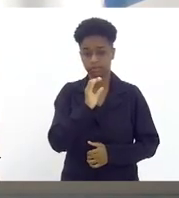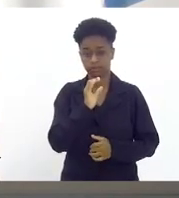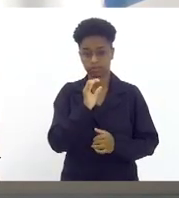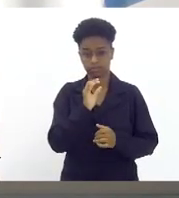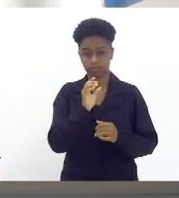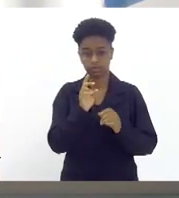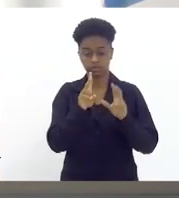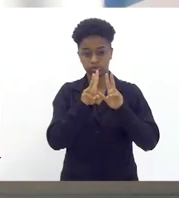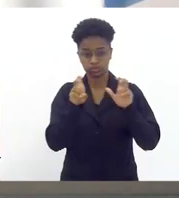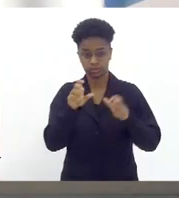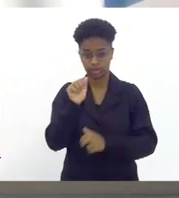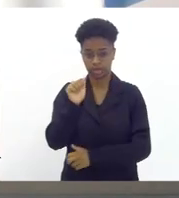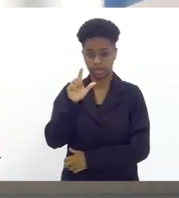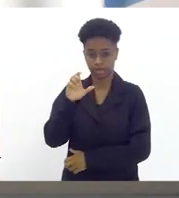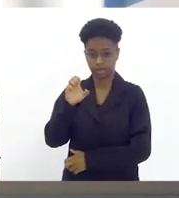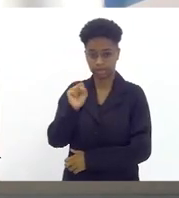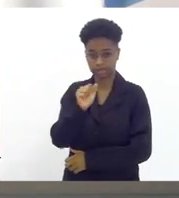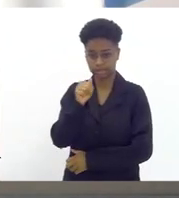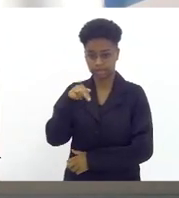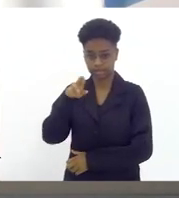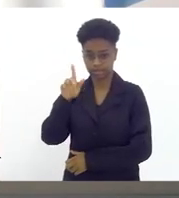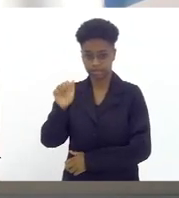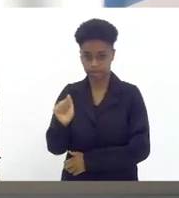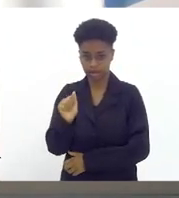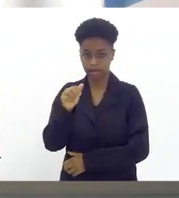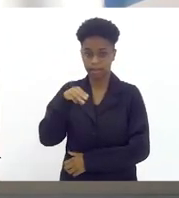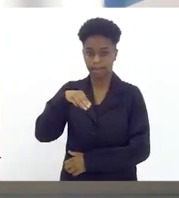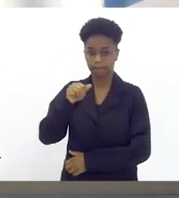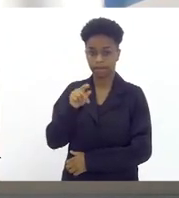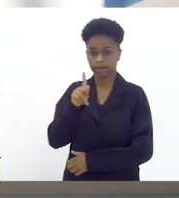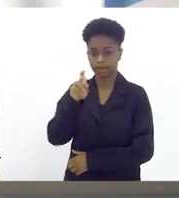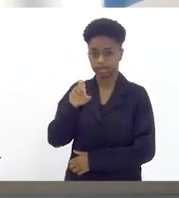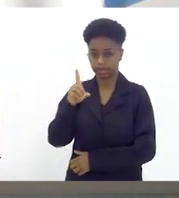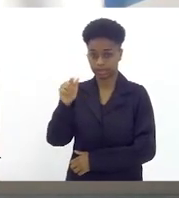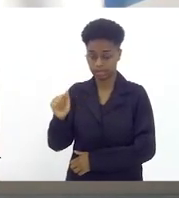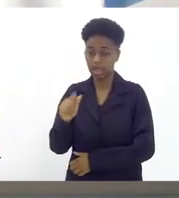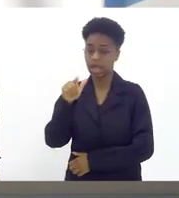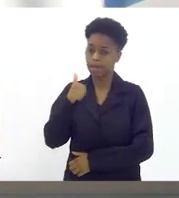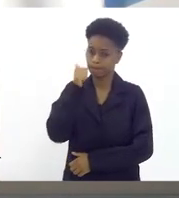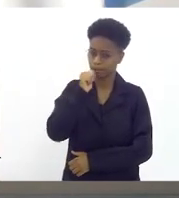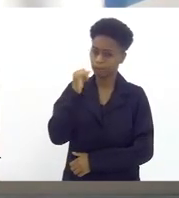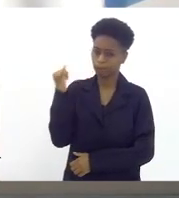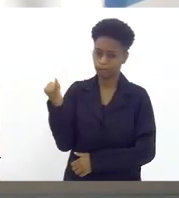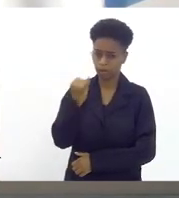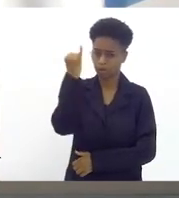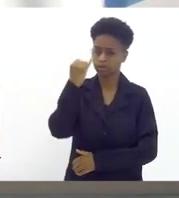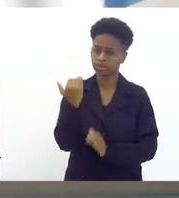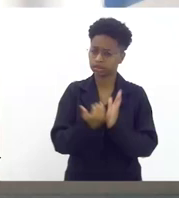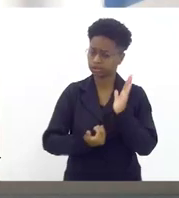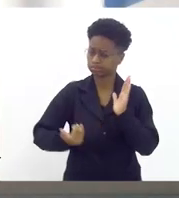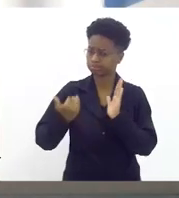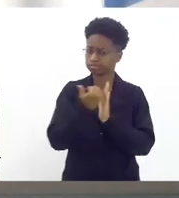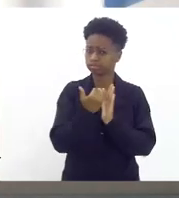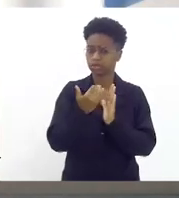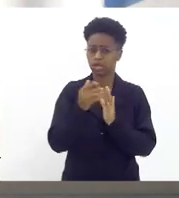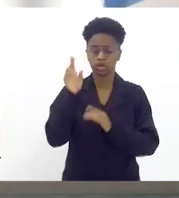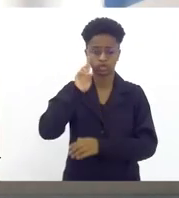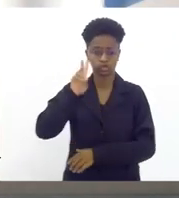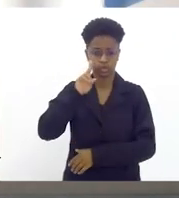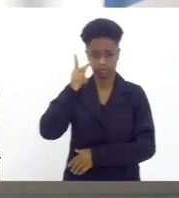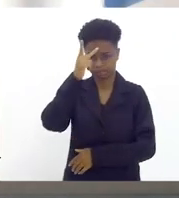Ela é uma das mulheres mais importantes para a história do Movimento Nacional de Pessoas Transsexuais e Travestis.